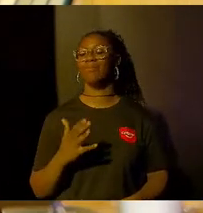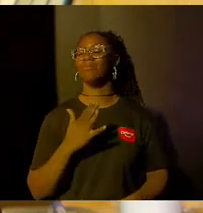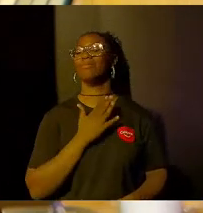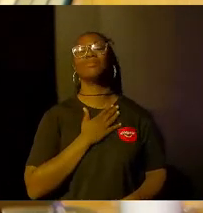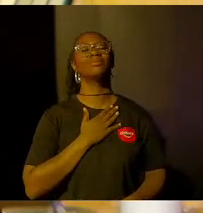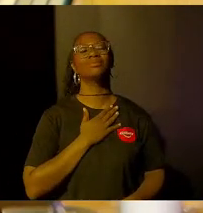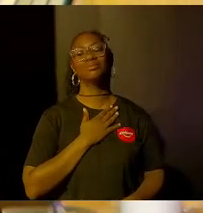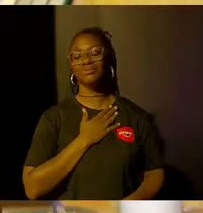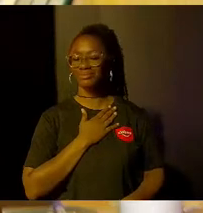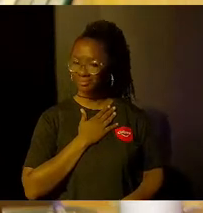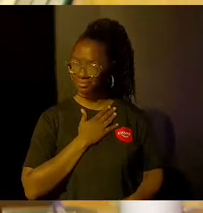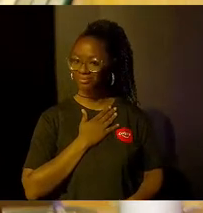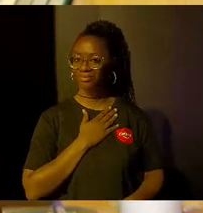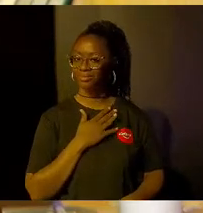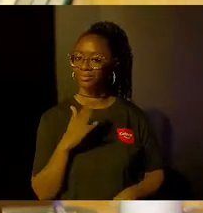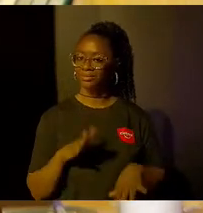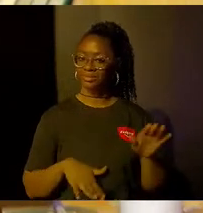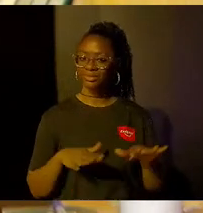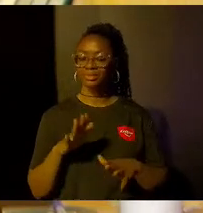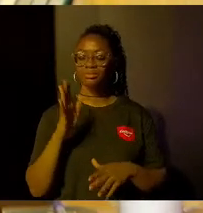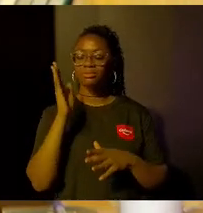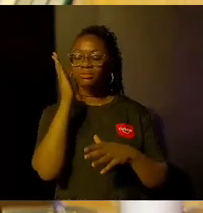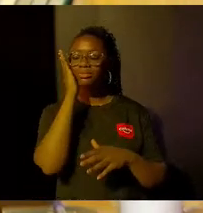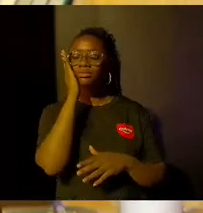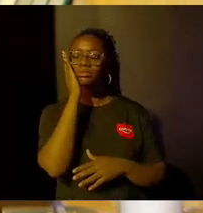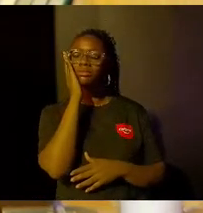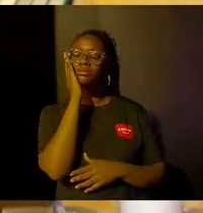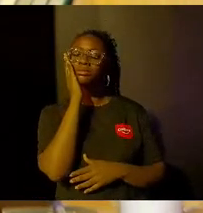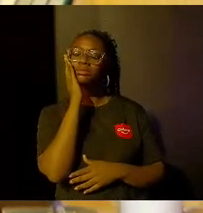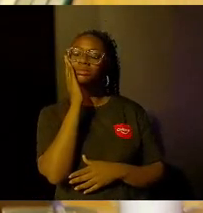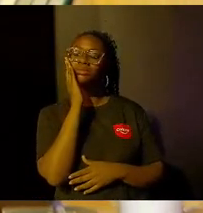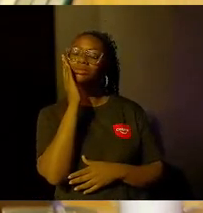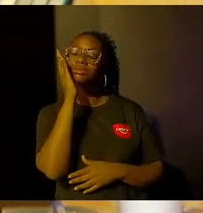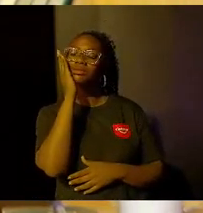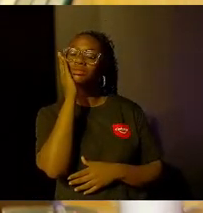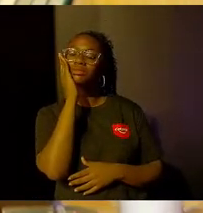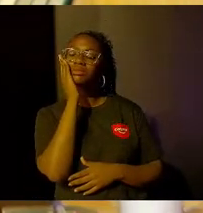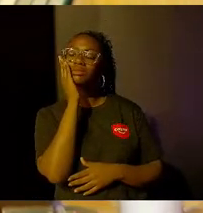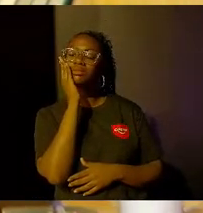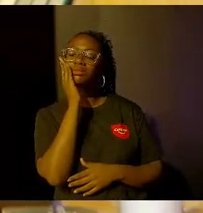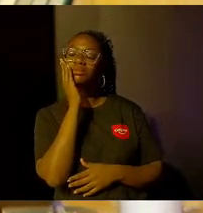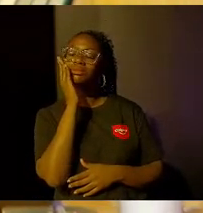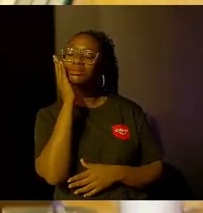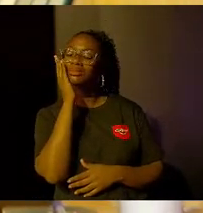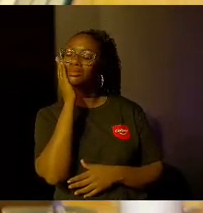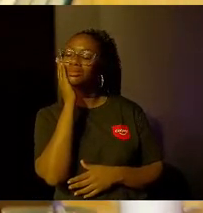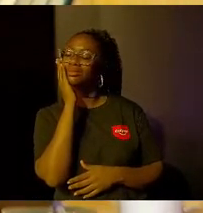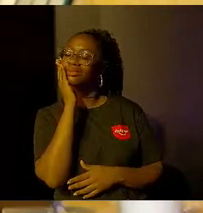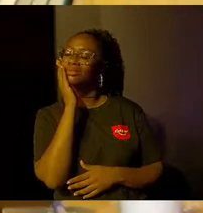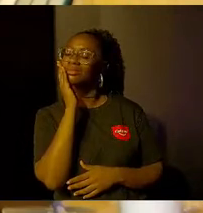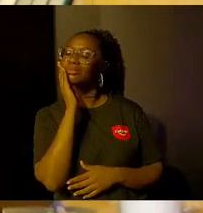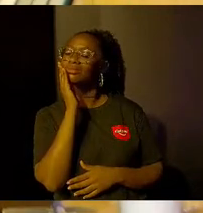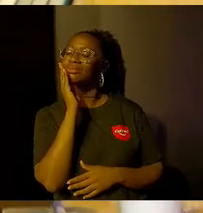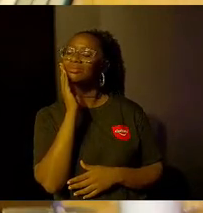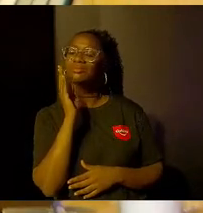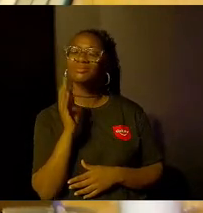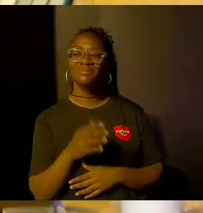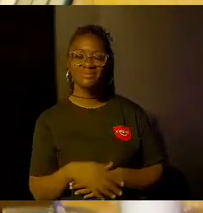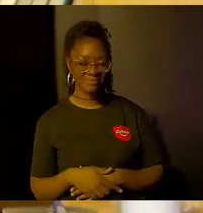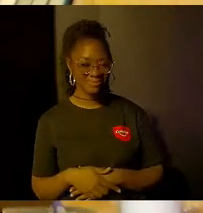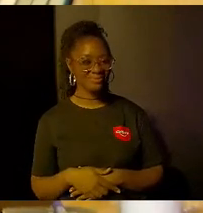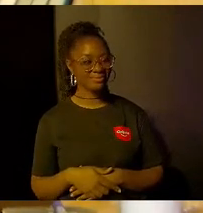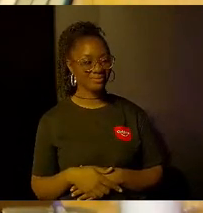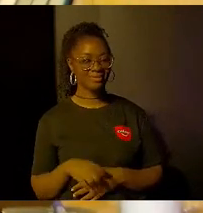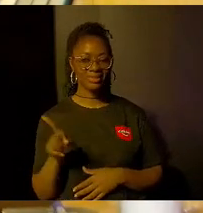às vezes passava a mão no meu rosto para adivinhar meus traços como como recurso